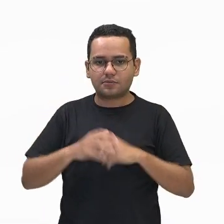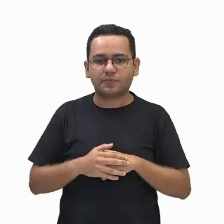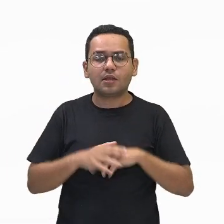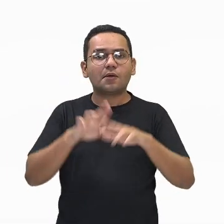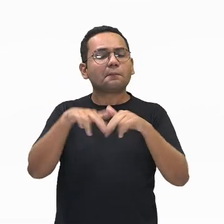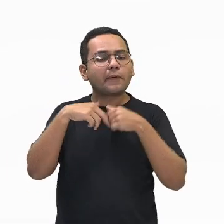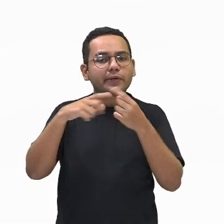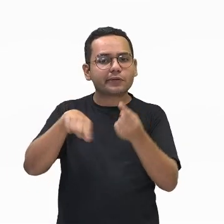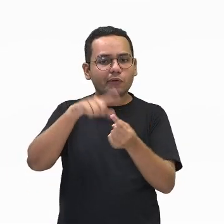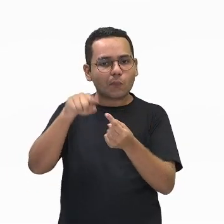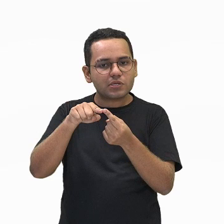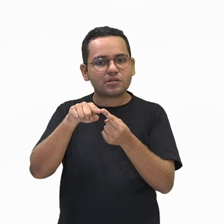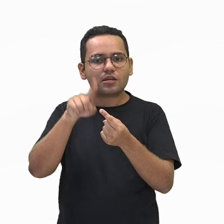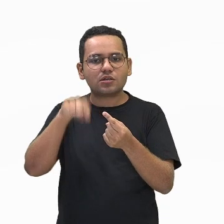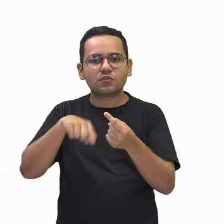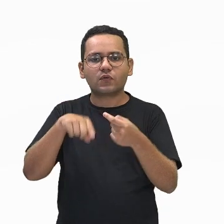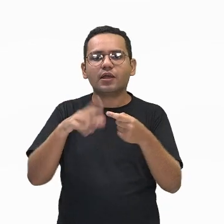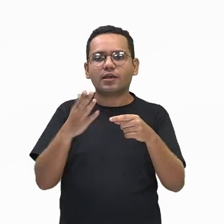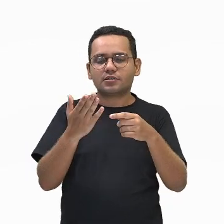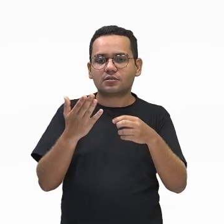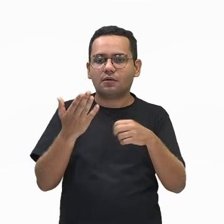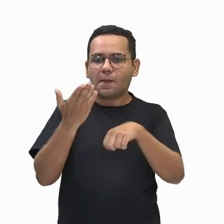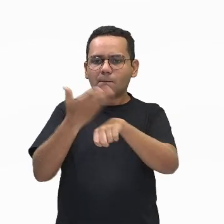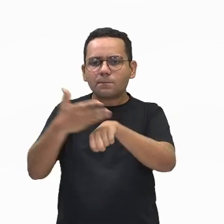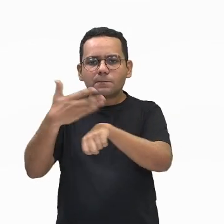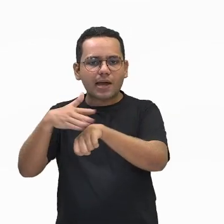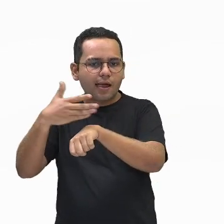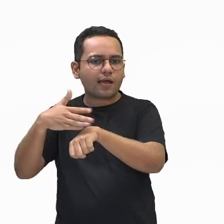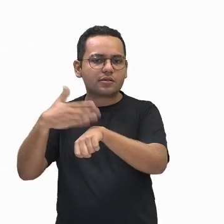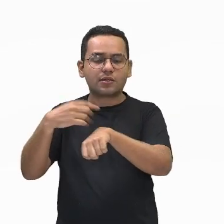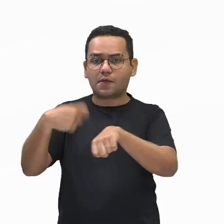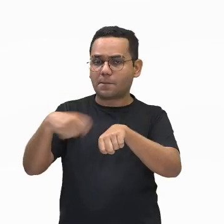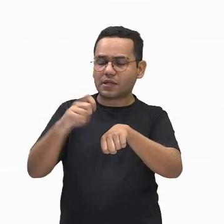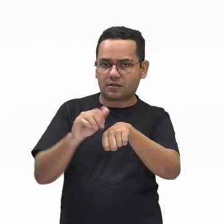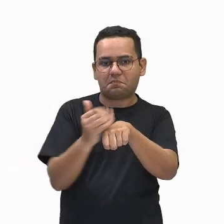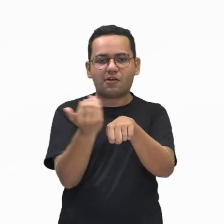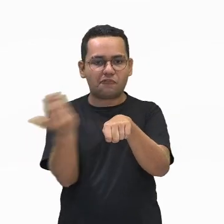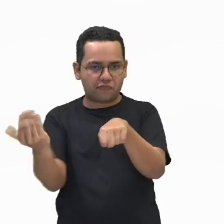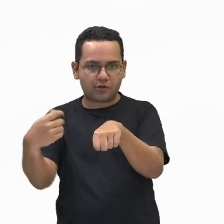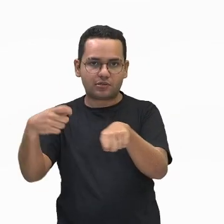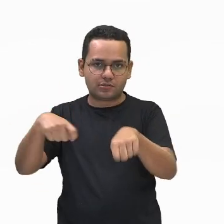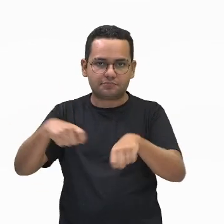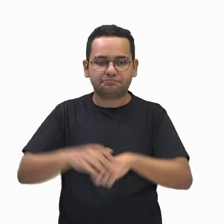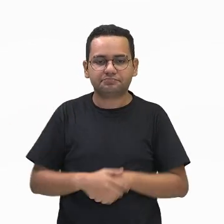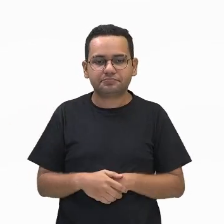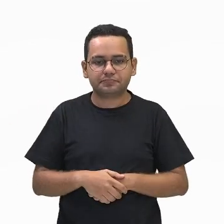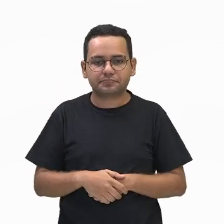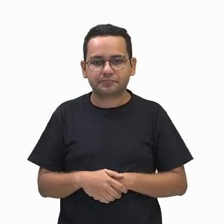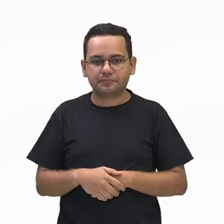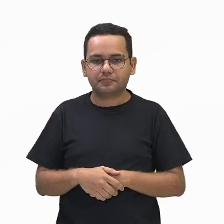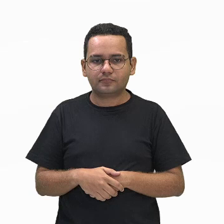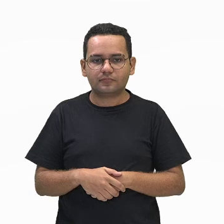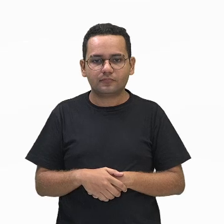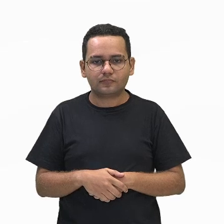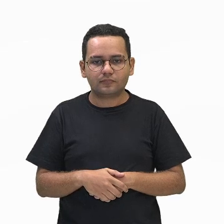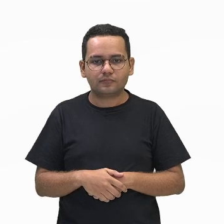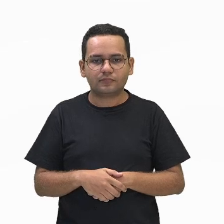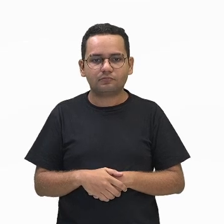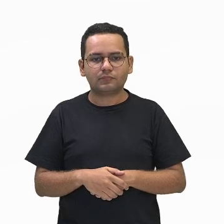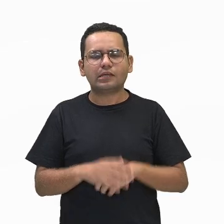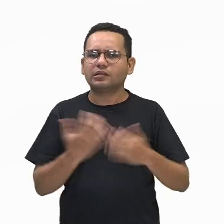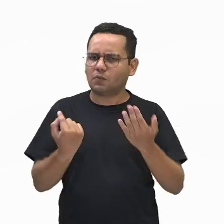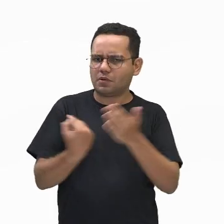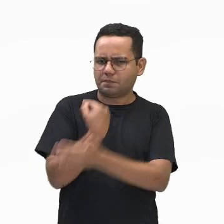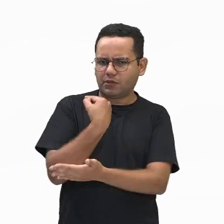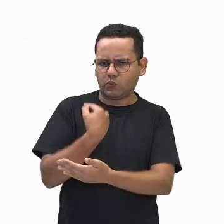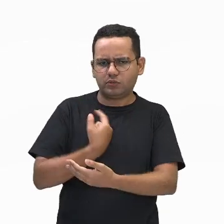a prática dentro das salas de aula. Então podemos nos perguntar: como estou envolvido no processo de cidadania da minha